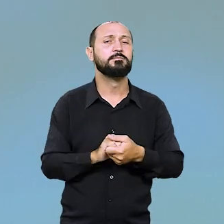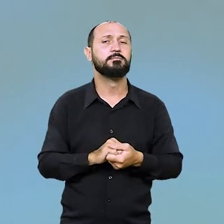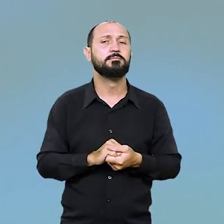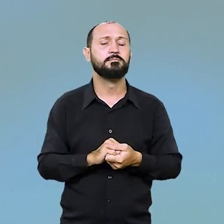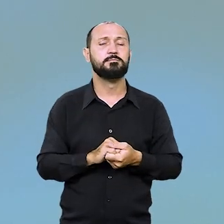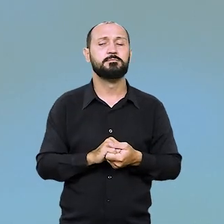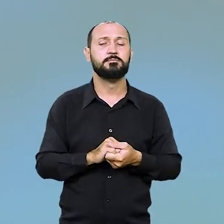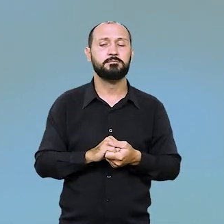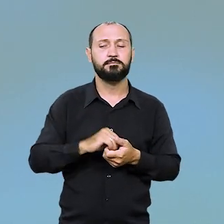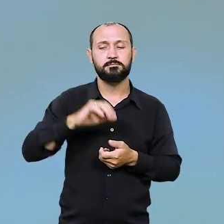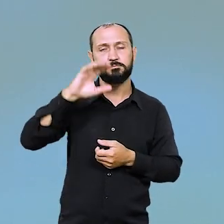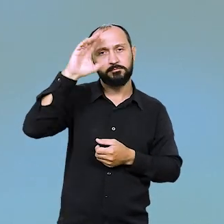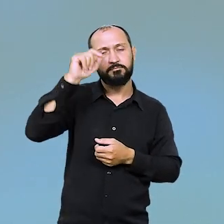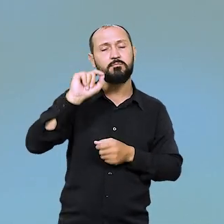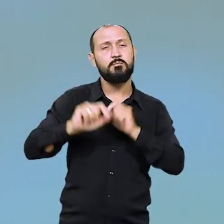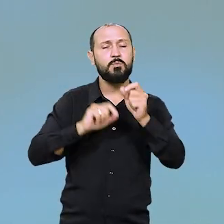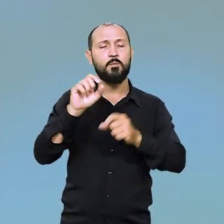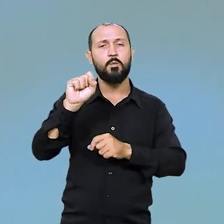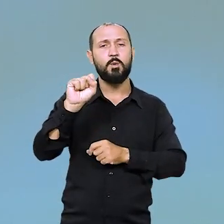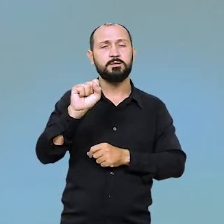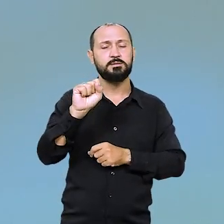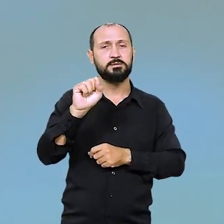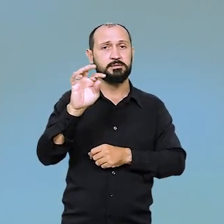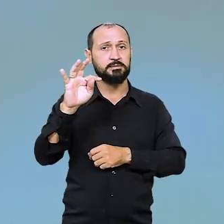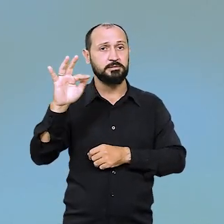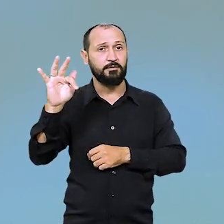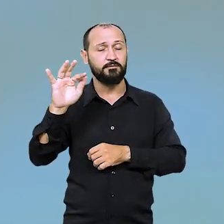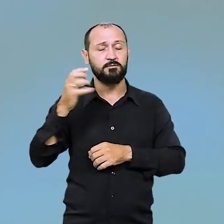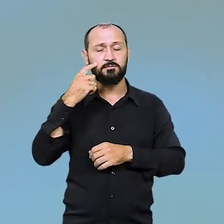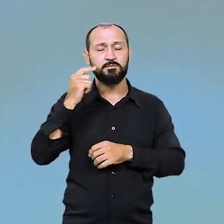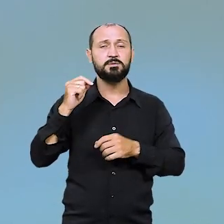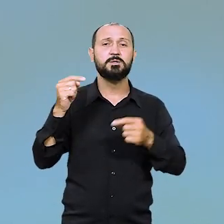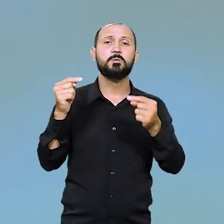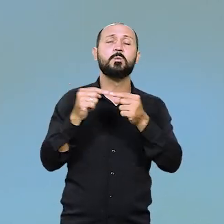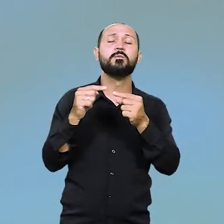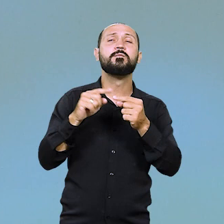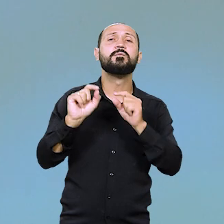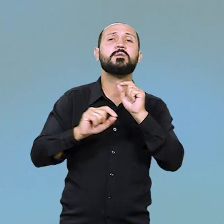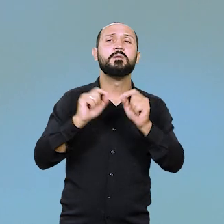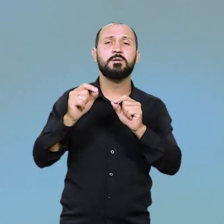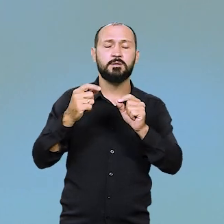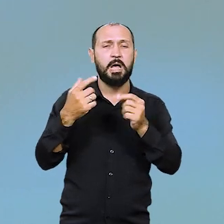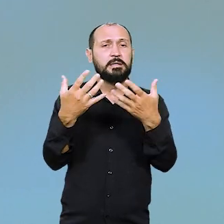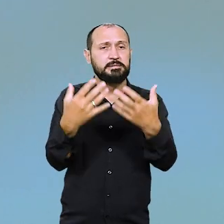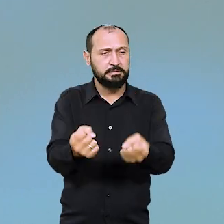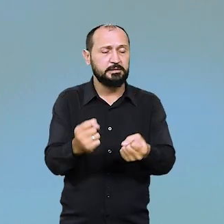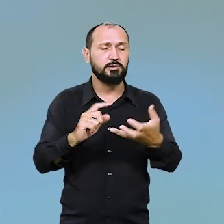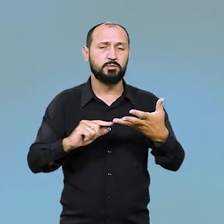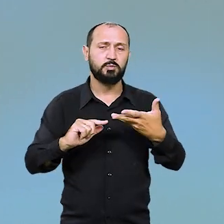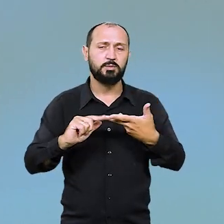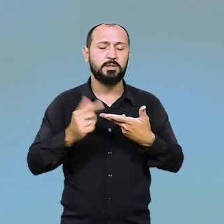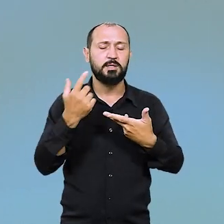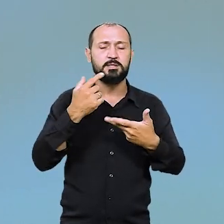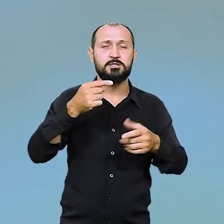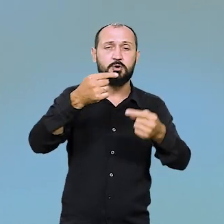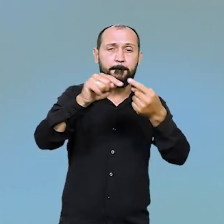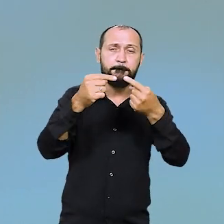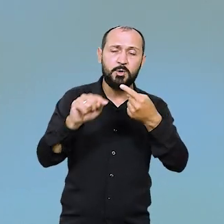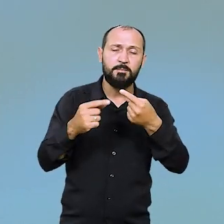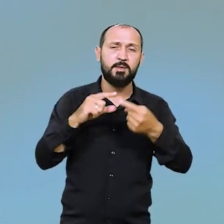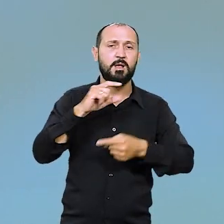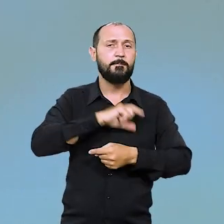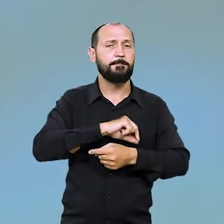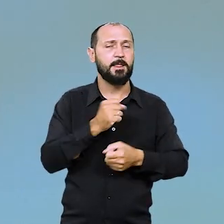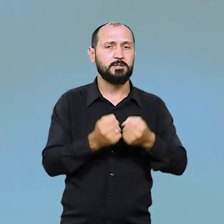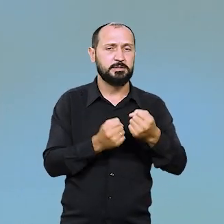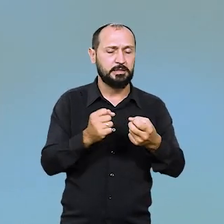entrevistado, Vlailton Carbonari, que atua na Advocacia Campograndense, a decisão do Supremo Tribunal Federal que validou